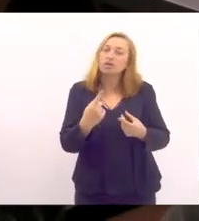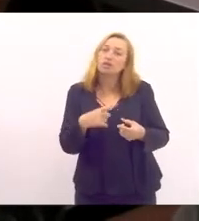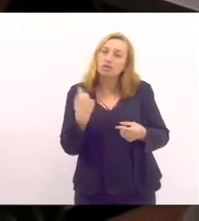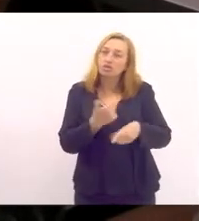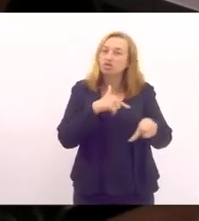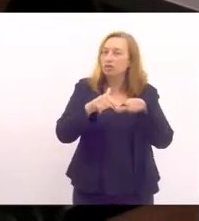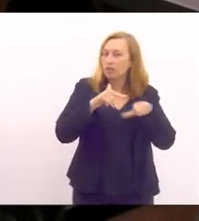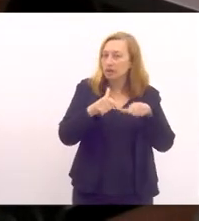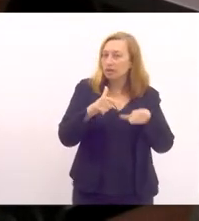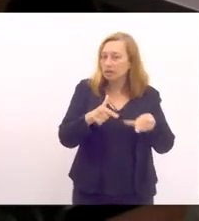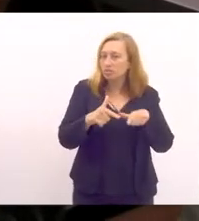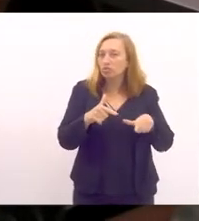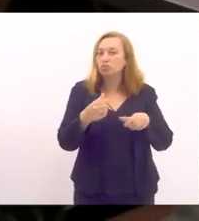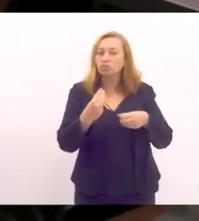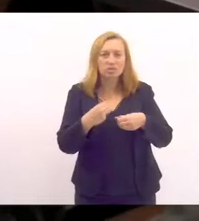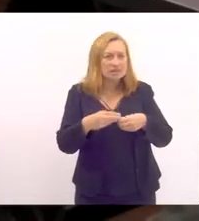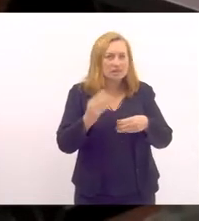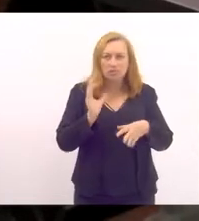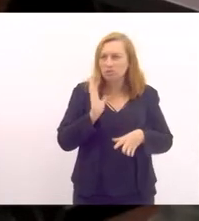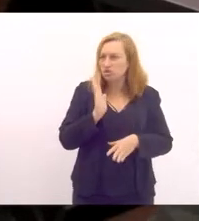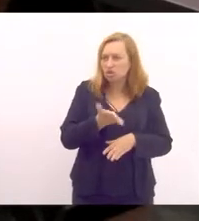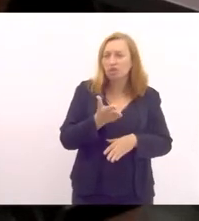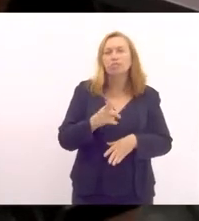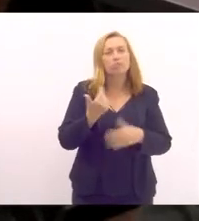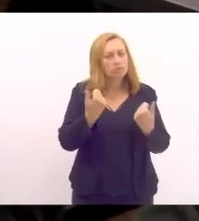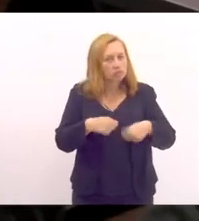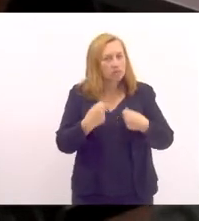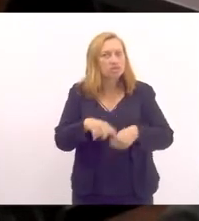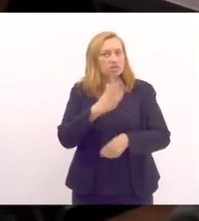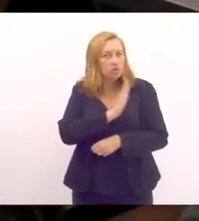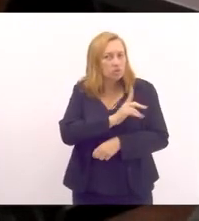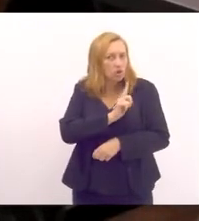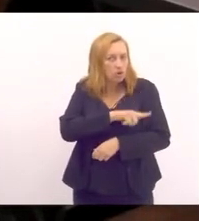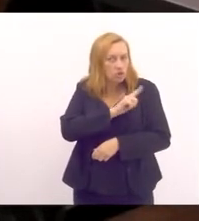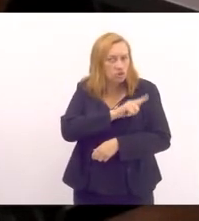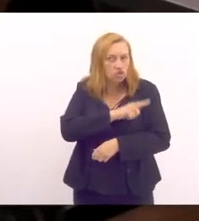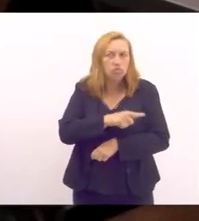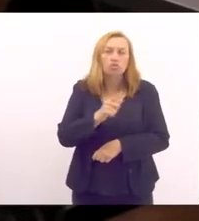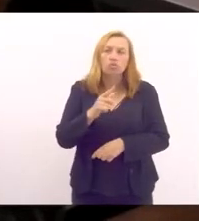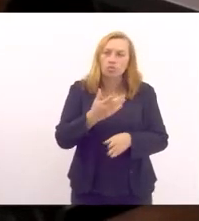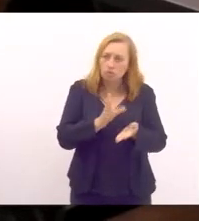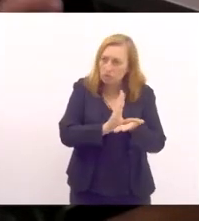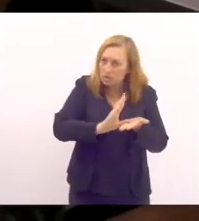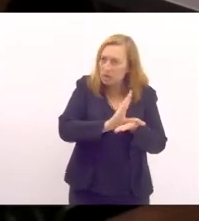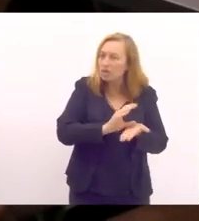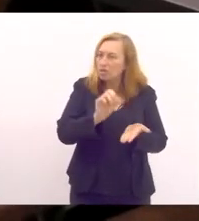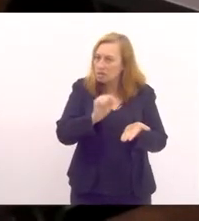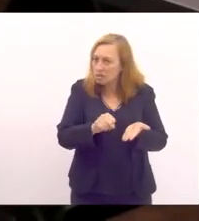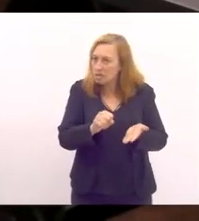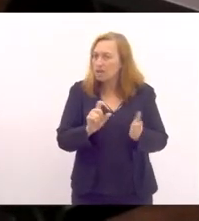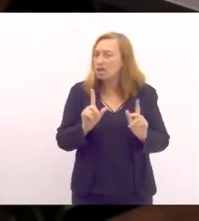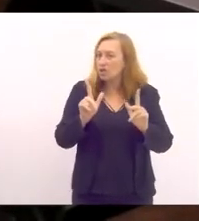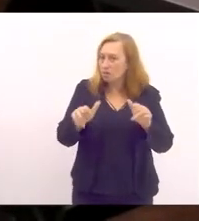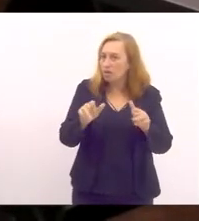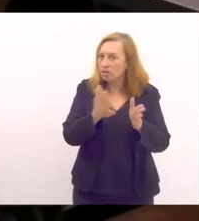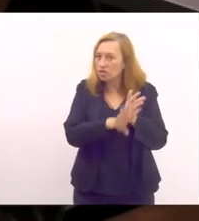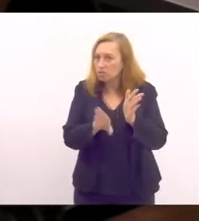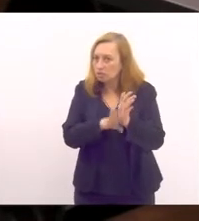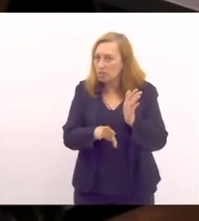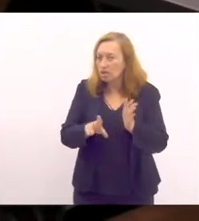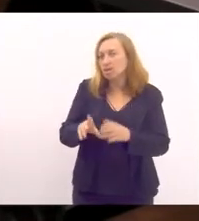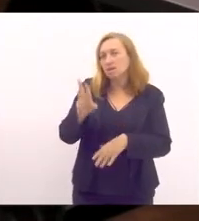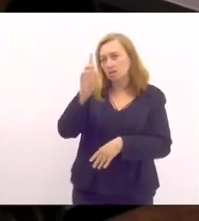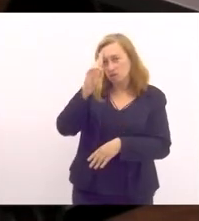com direto. Tem que ter um conselho gestor, independente do ordenador de despesa, que normalmente é o chefe